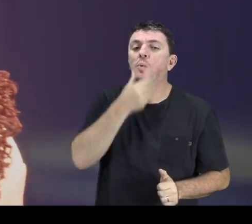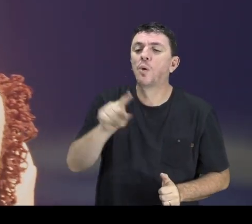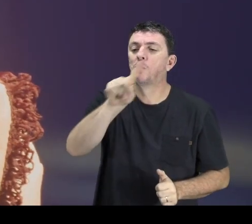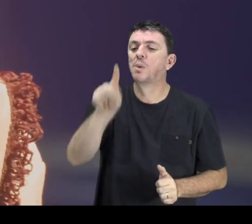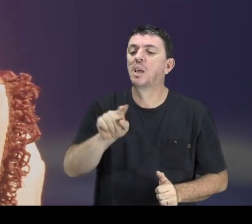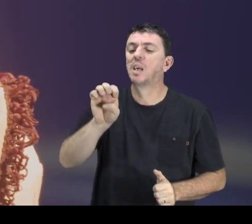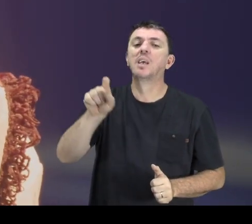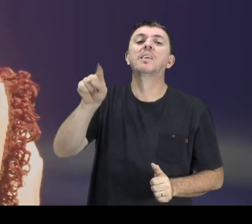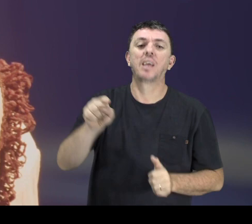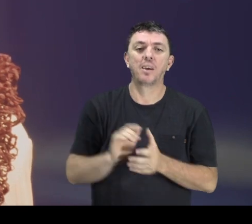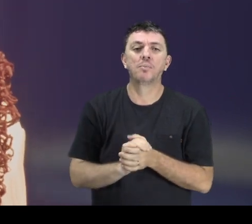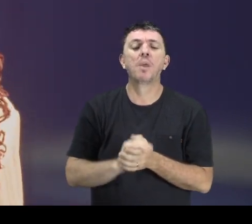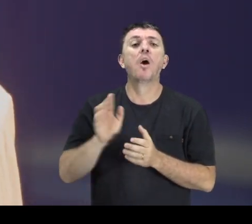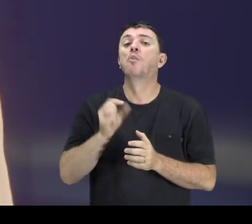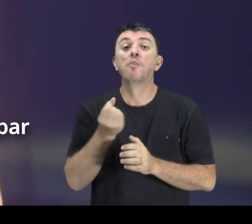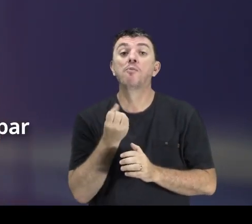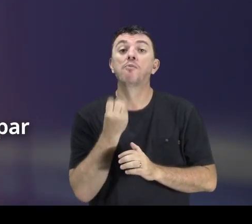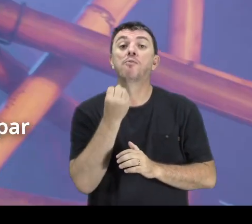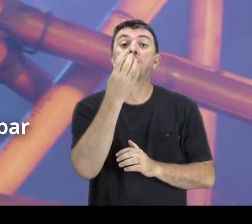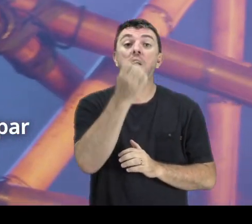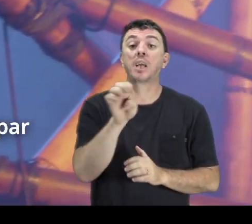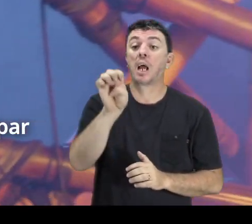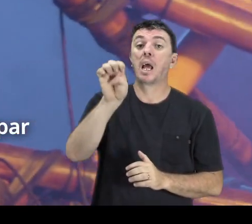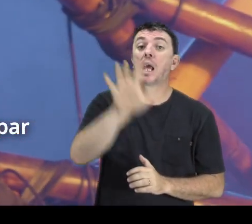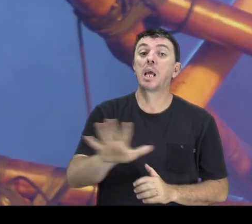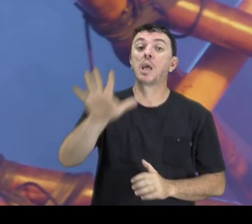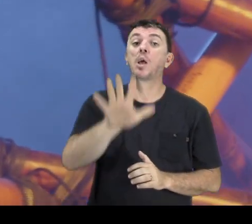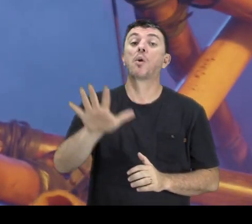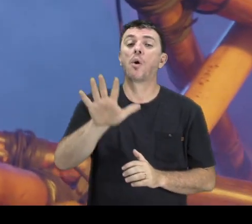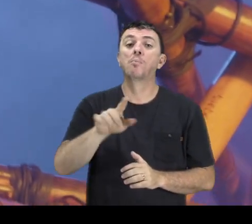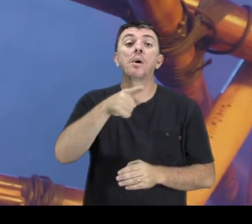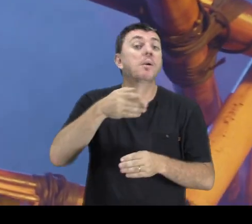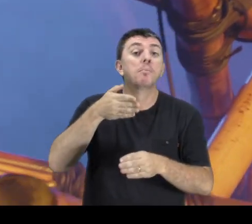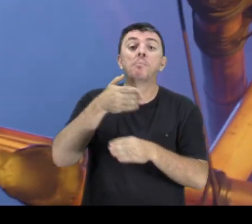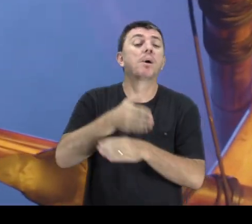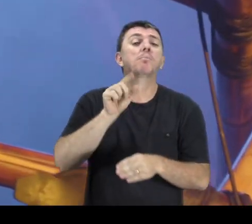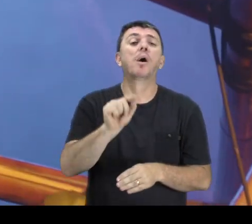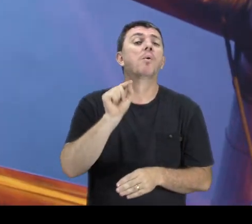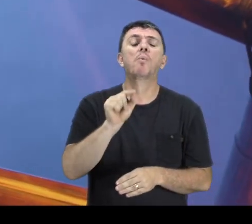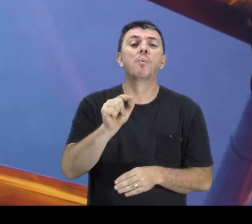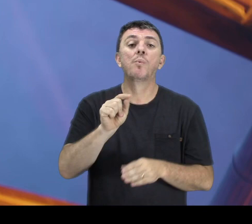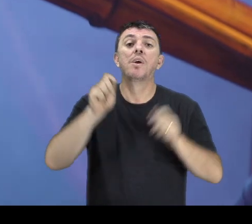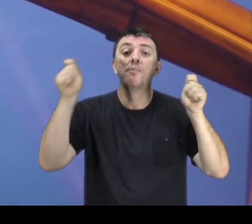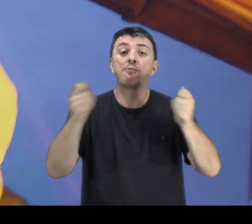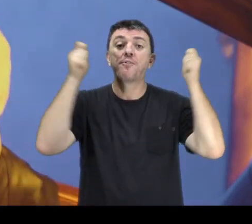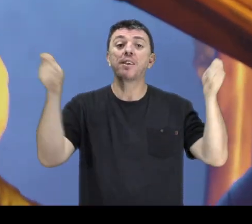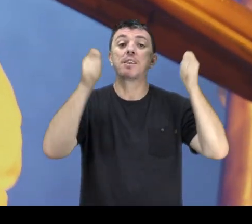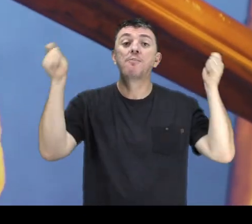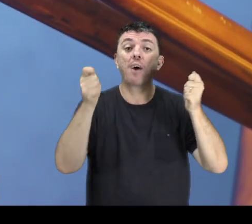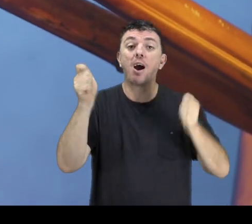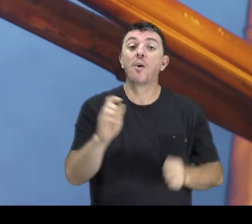gente foi numa viagem para a Europa, né, Zé? É. Para a França, nós fomos participar de um festival de circo. E foi uma experiência incrível.